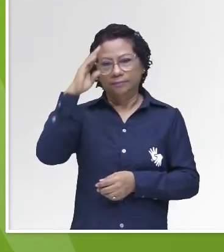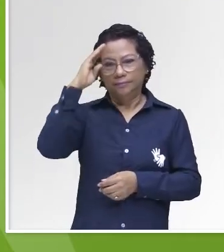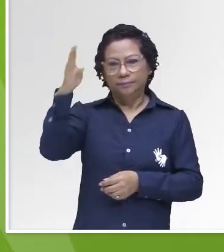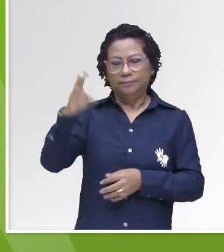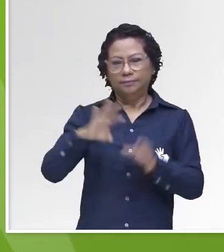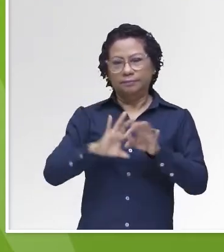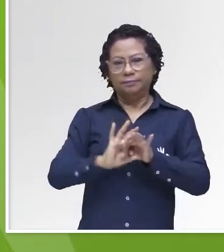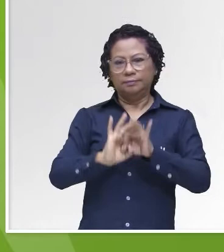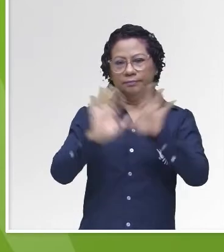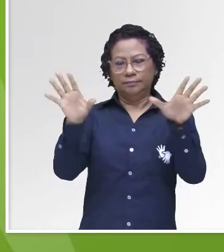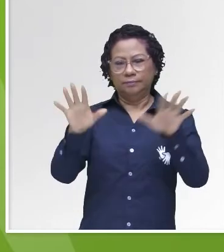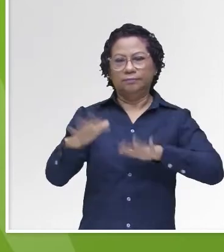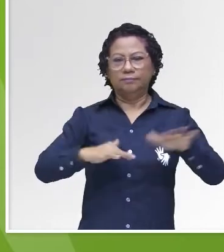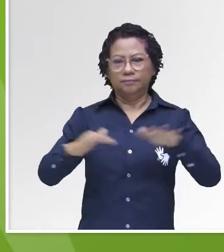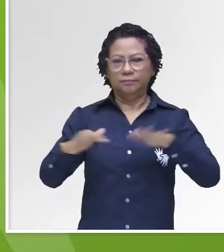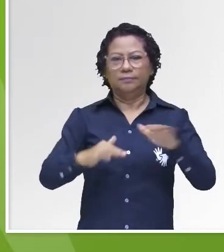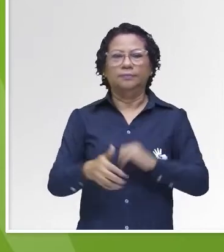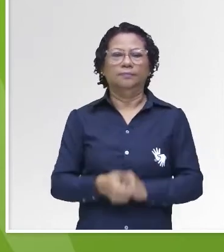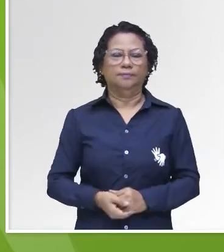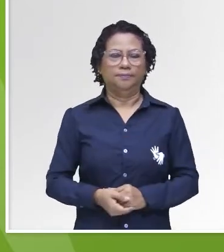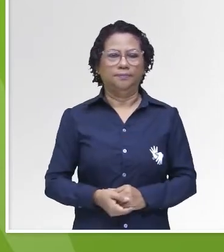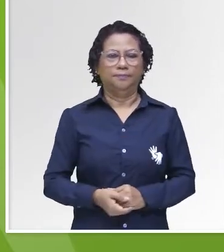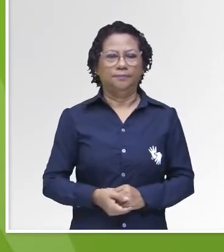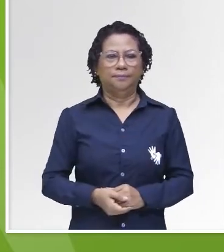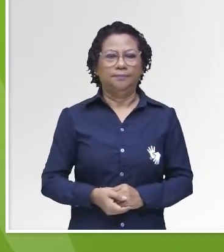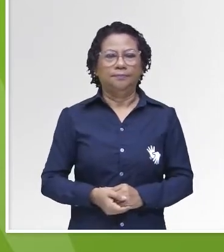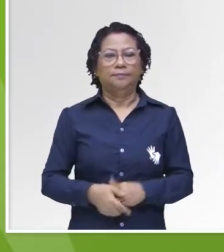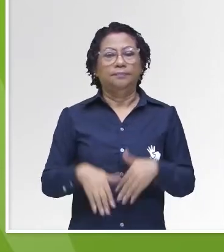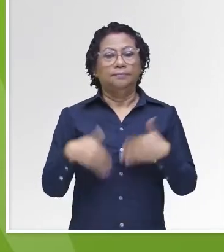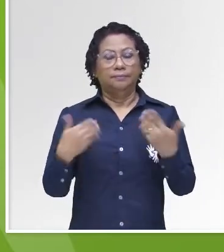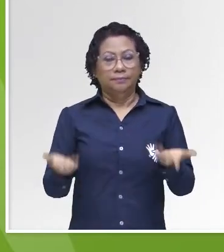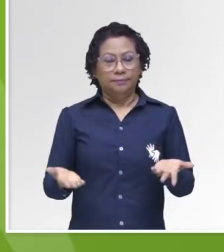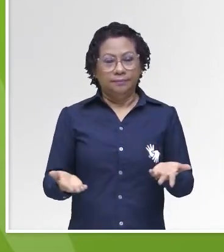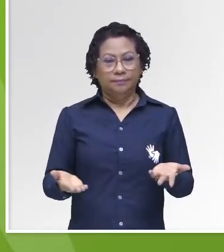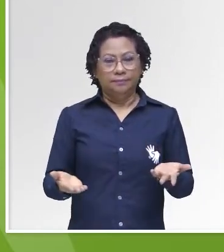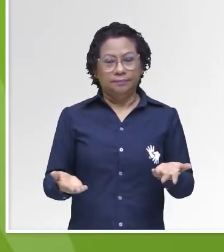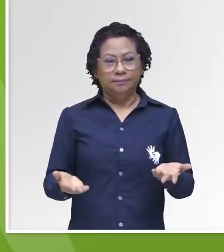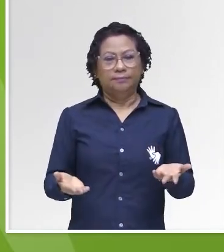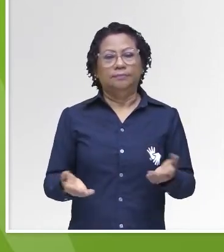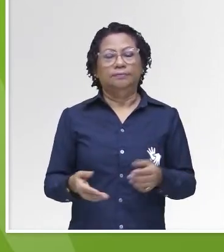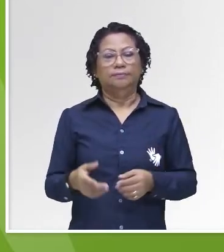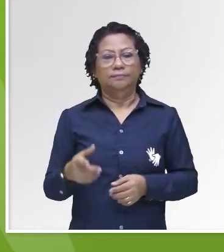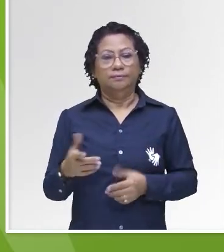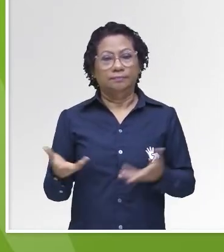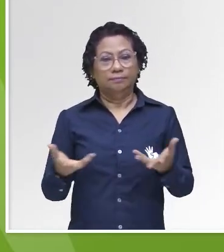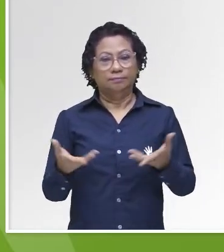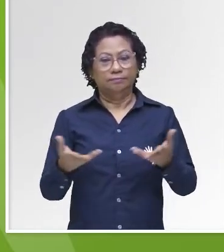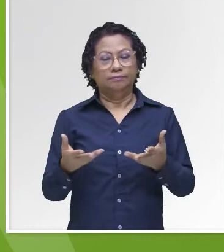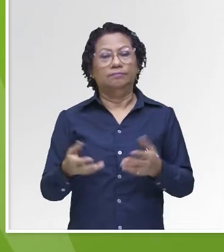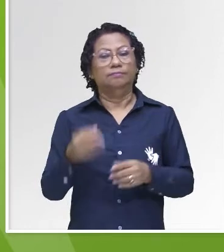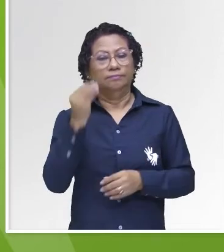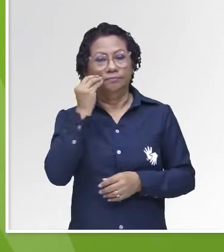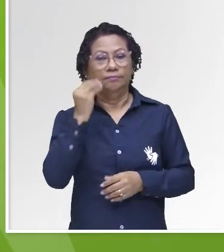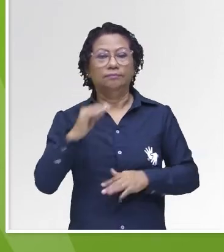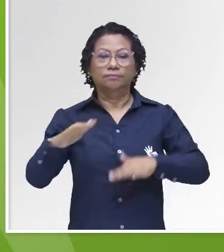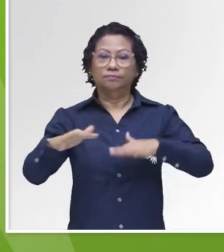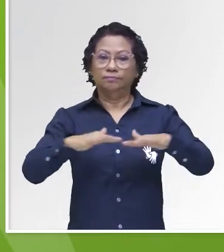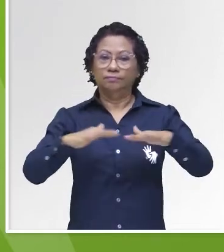dos movimentos. Veja aí na cartela. O princípio da independência dos movimentos simultâneos diz o